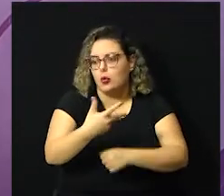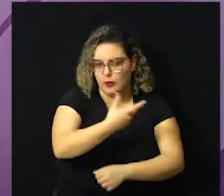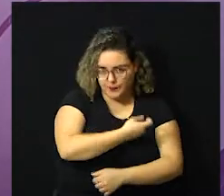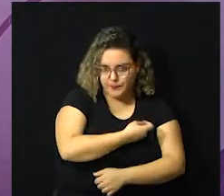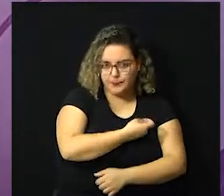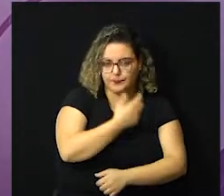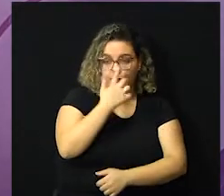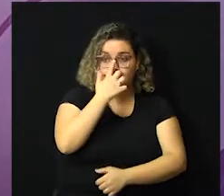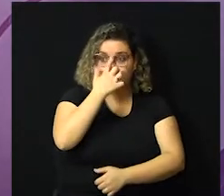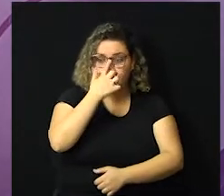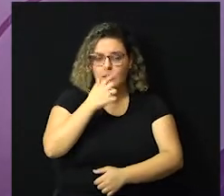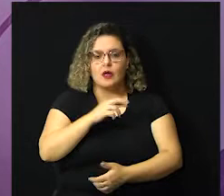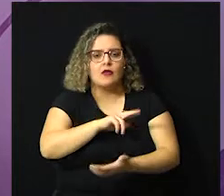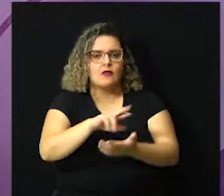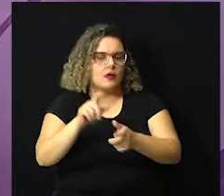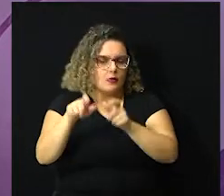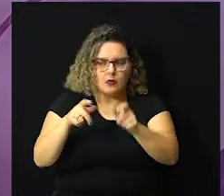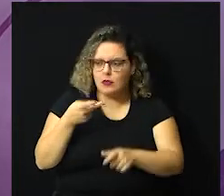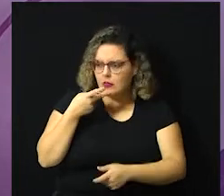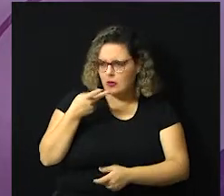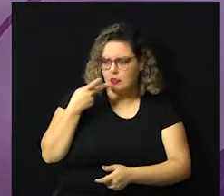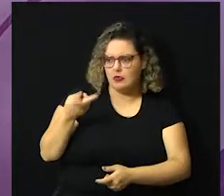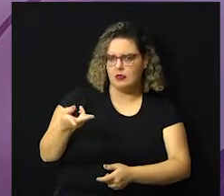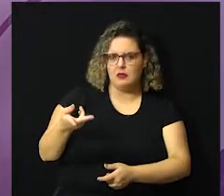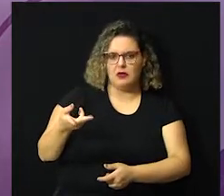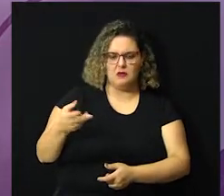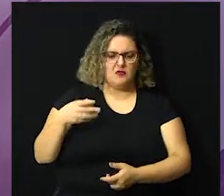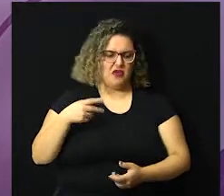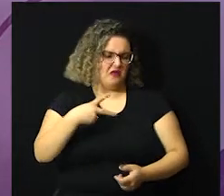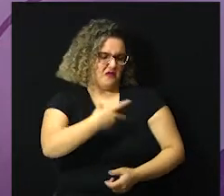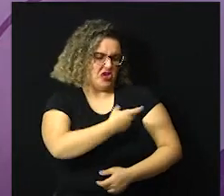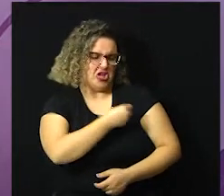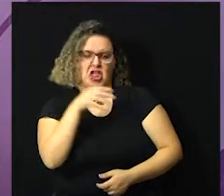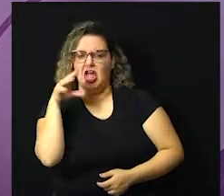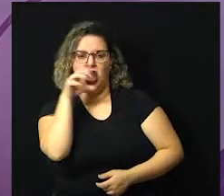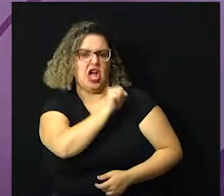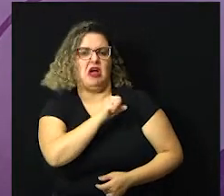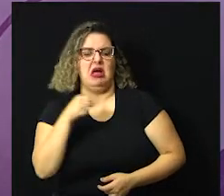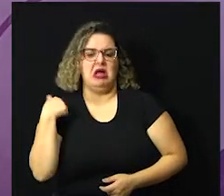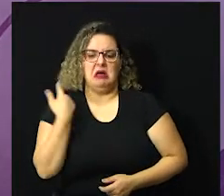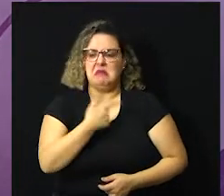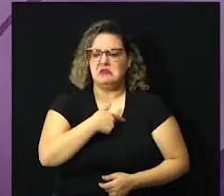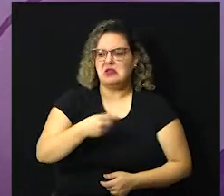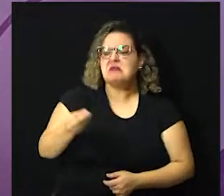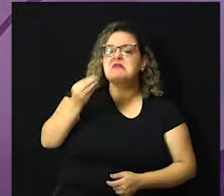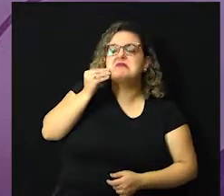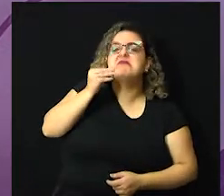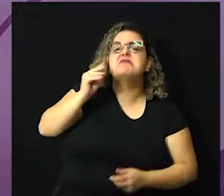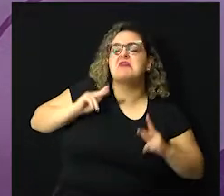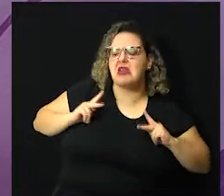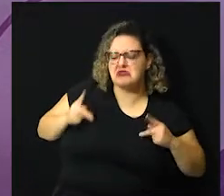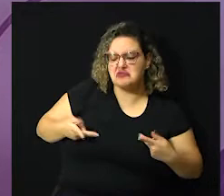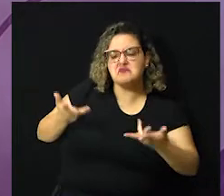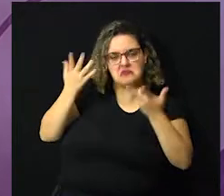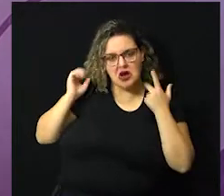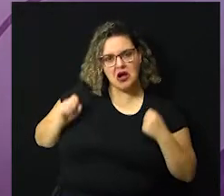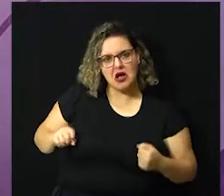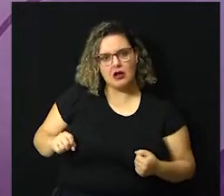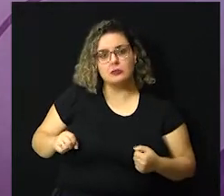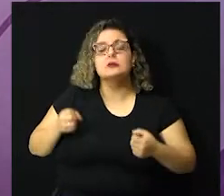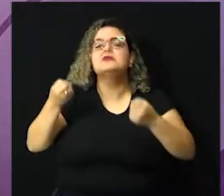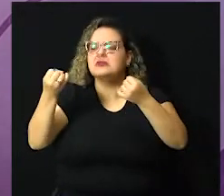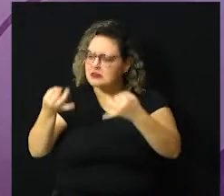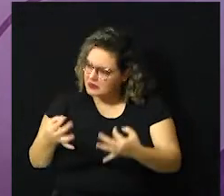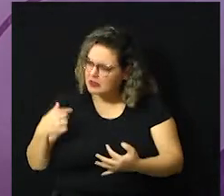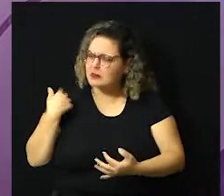né? Muita gente fala, mas essa vacina foi feita muito rápido, a gente está sendo cobaia. Explica pra gente,